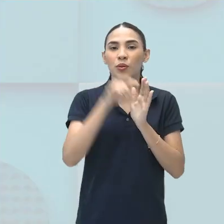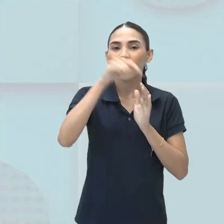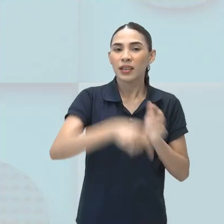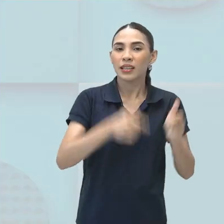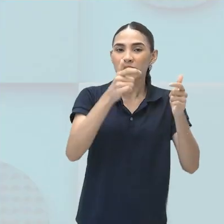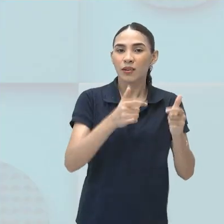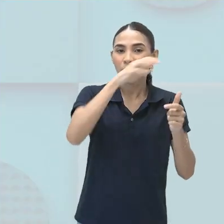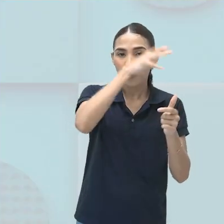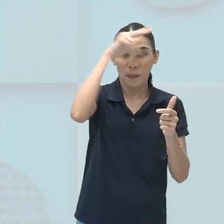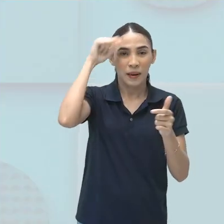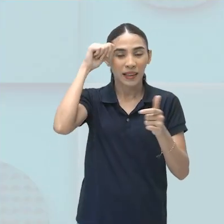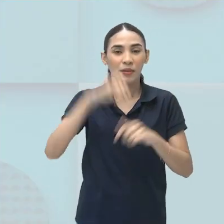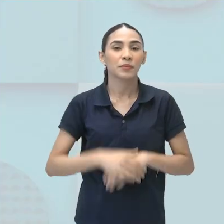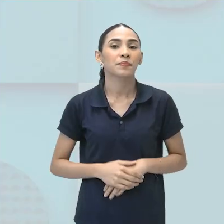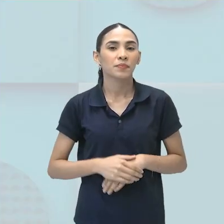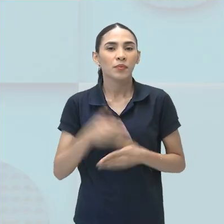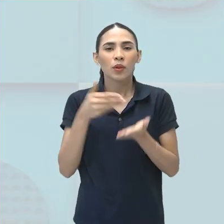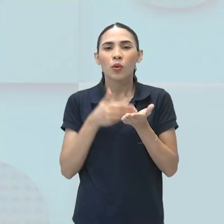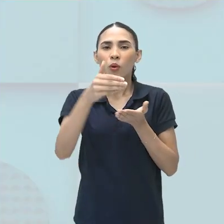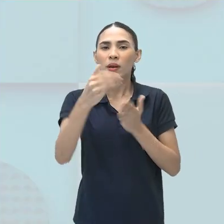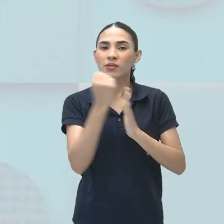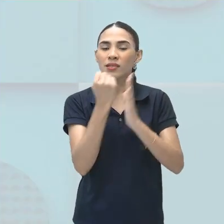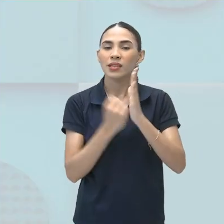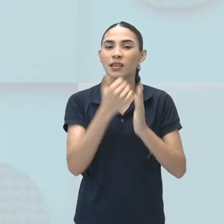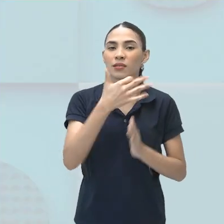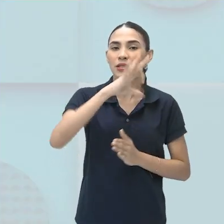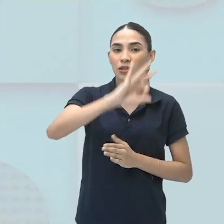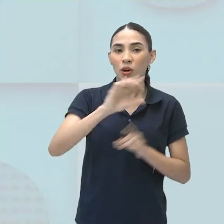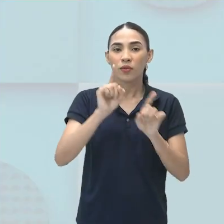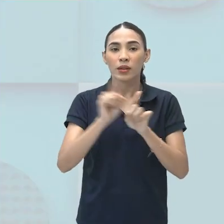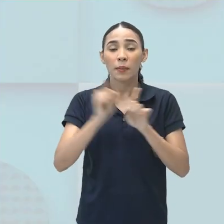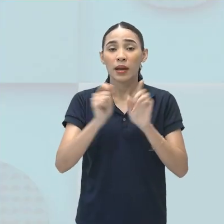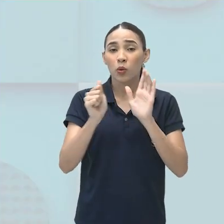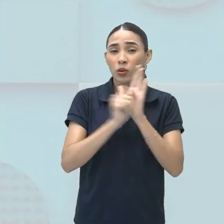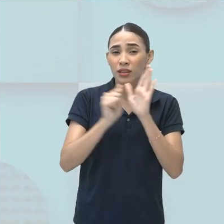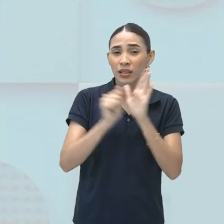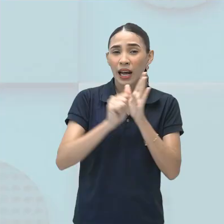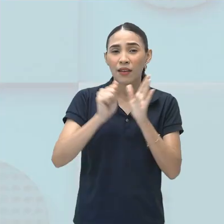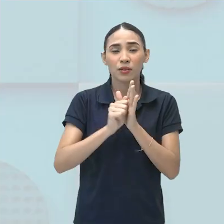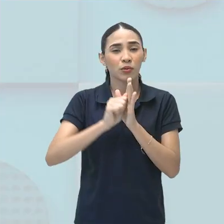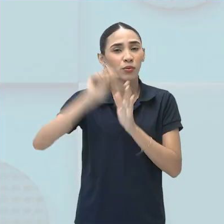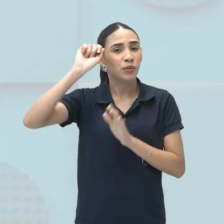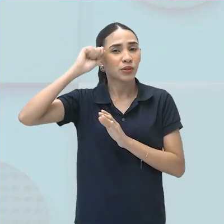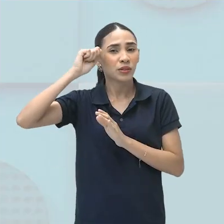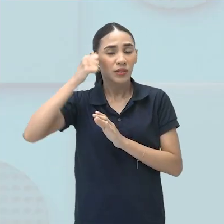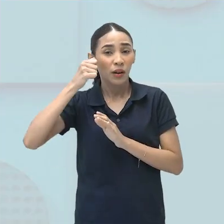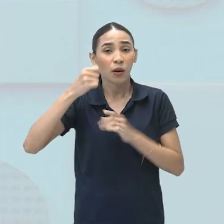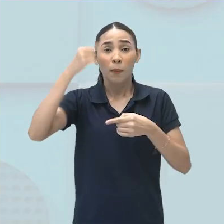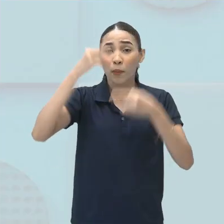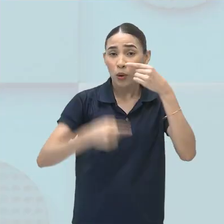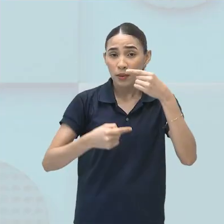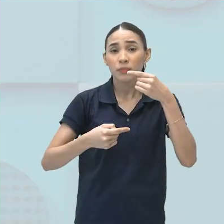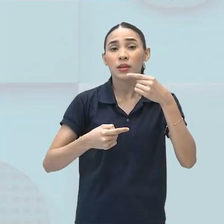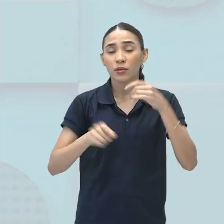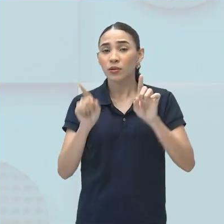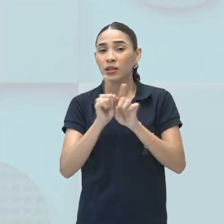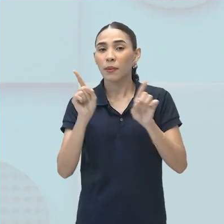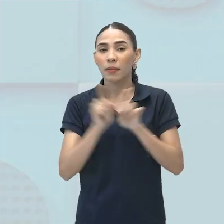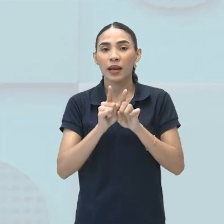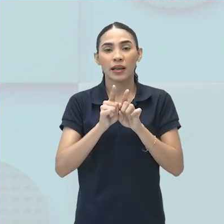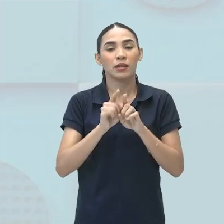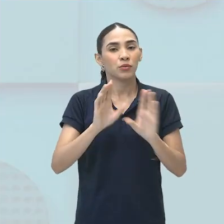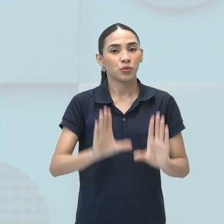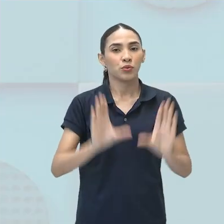de Manaus. No início do século XIX, quando o tráfico de escravos foi tornado ilegal como parte de